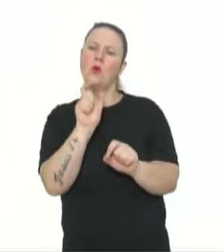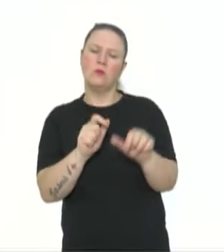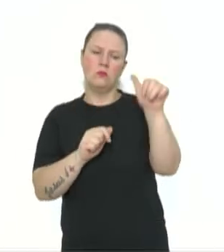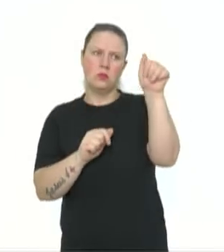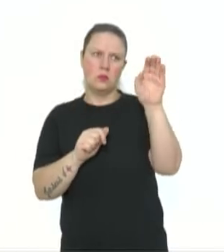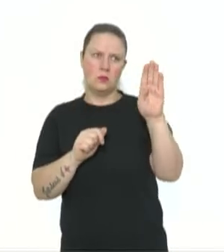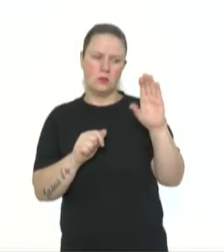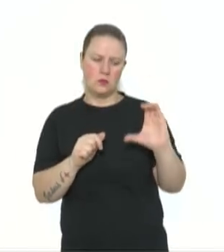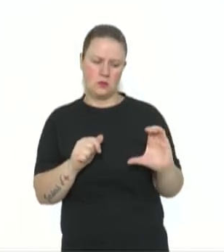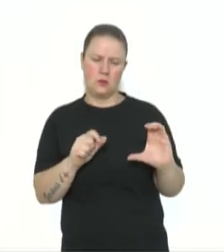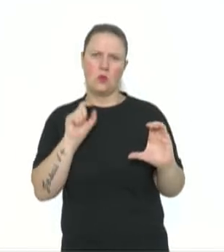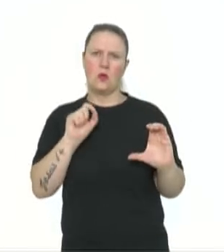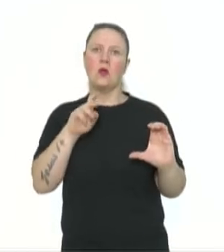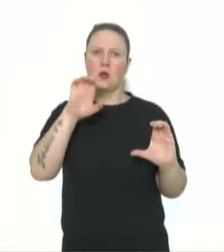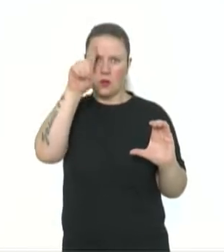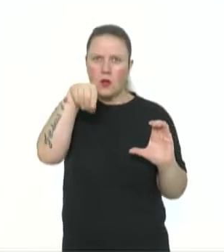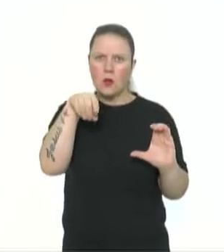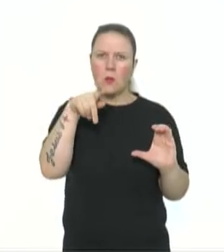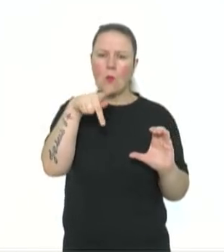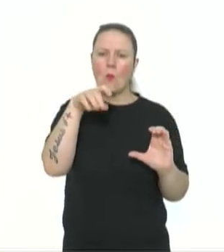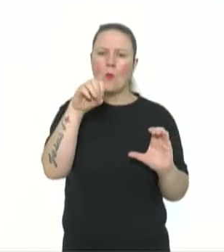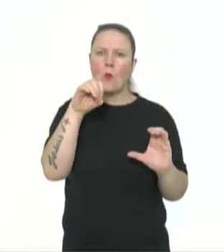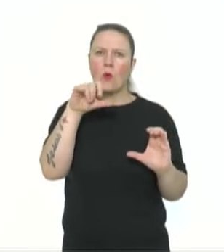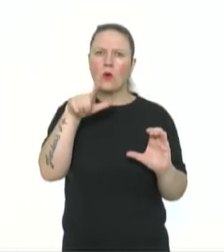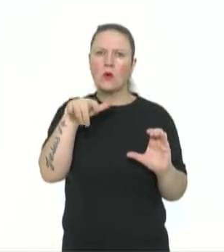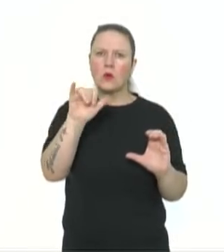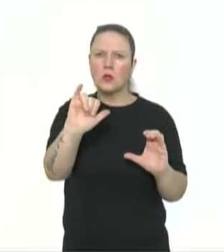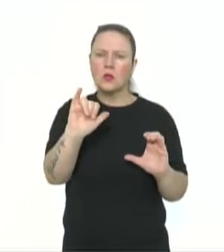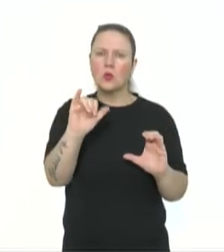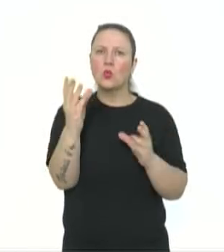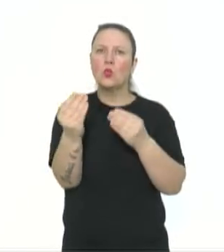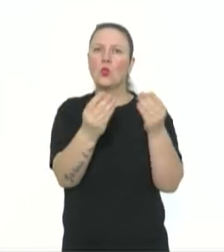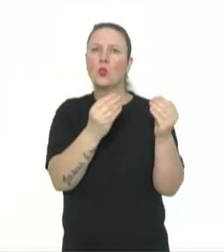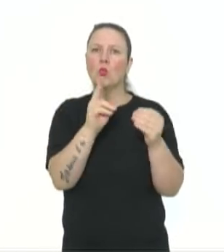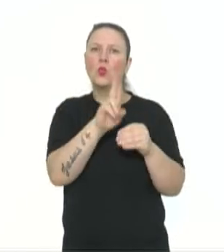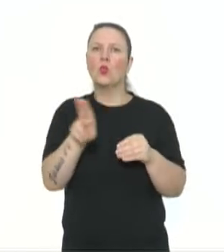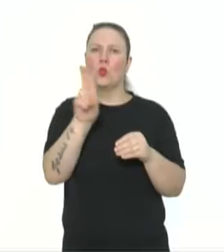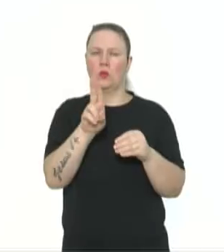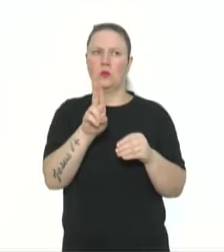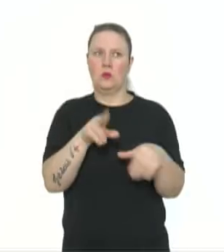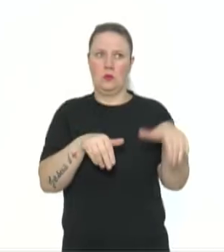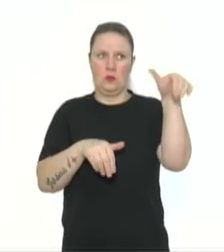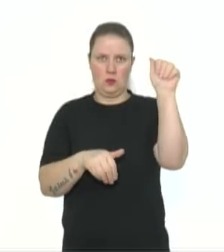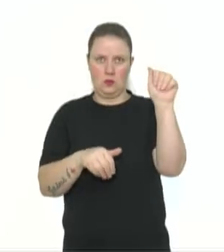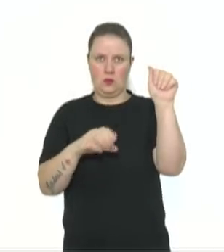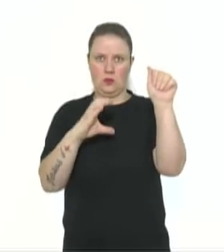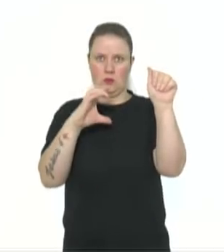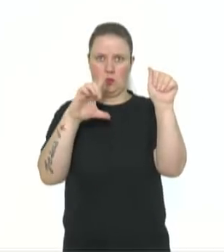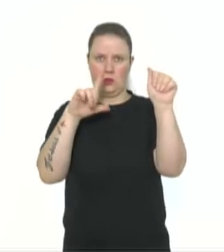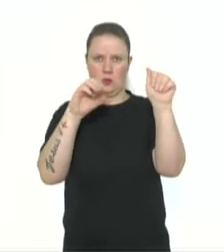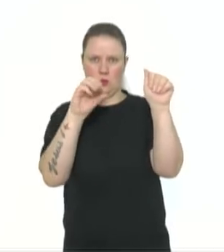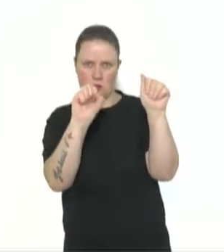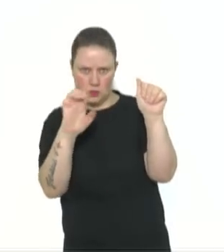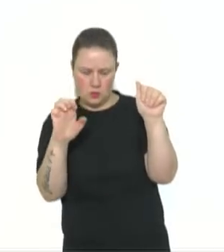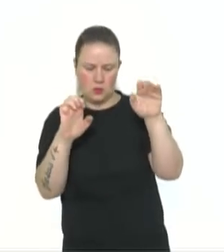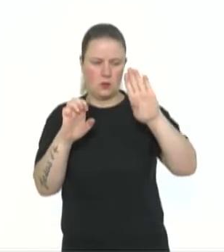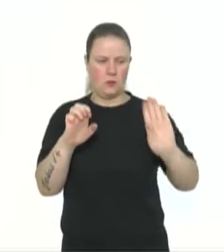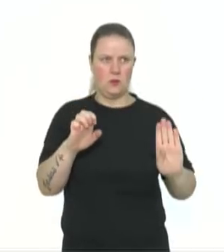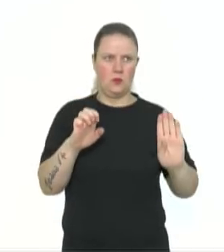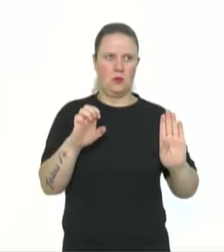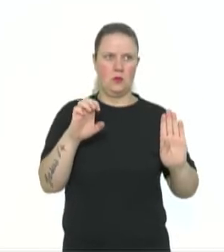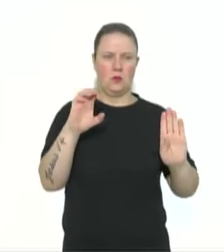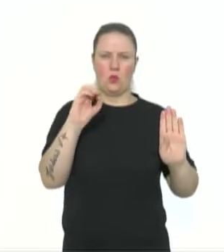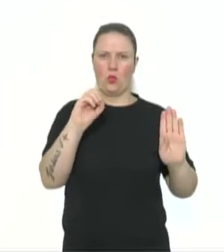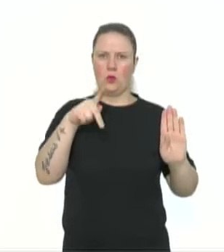abaixo é polissêmica? Qual é a palavra que tem mais de um uso? É a letra A, close? É a letra B,